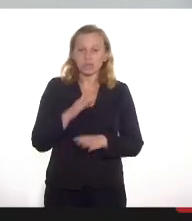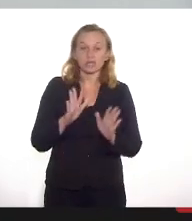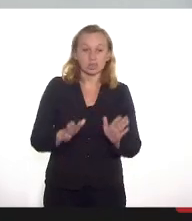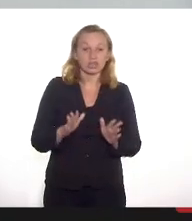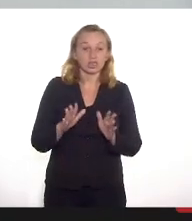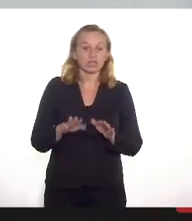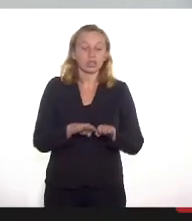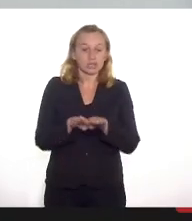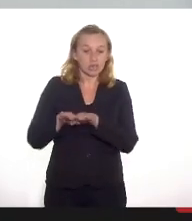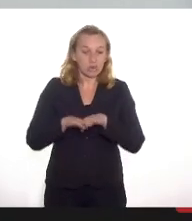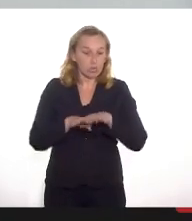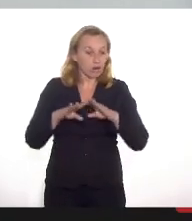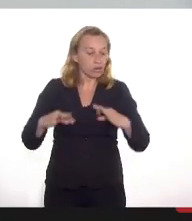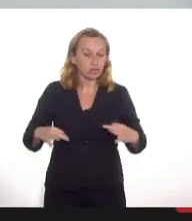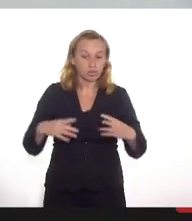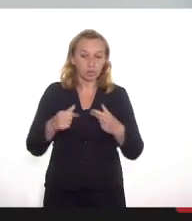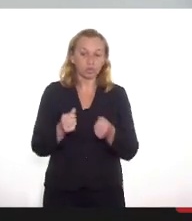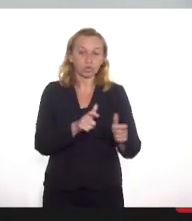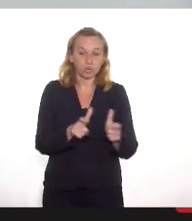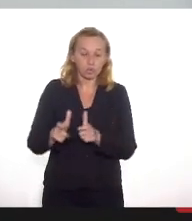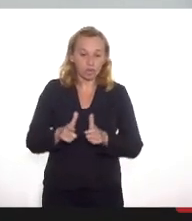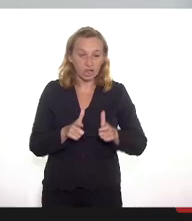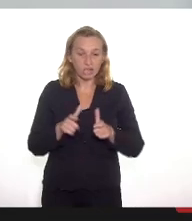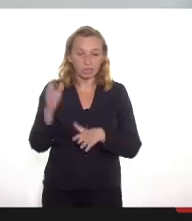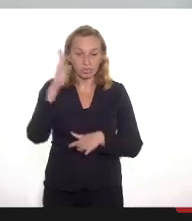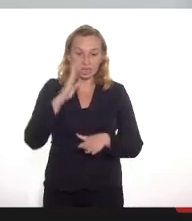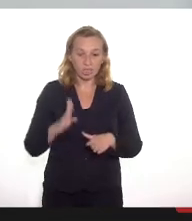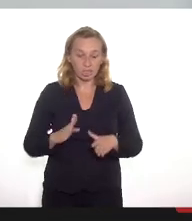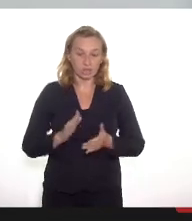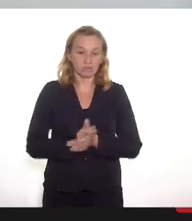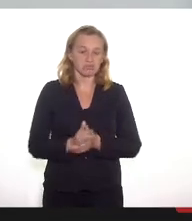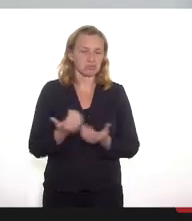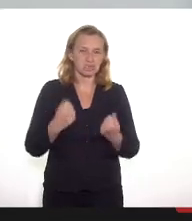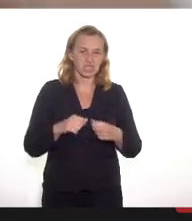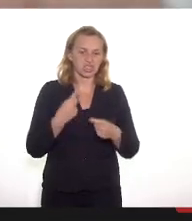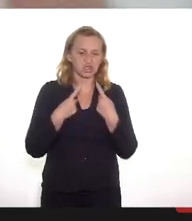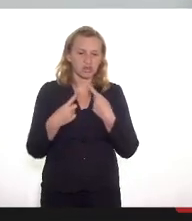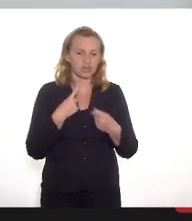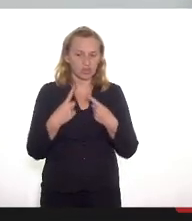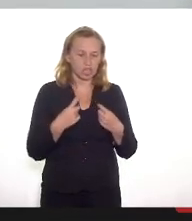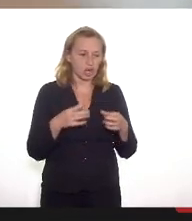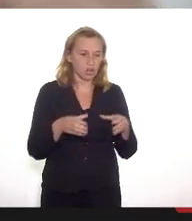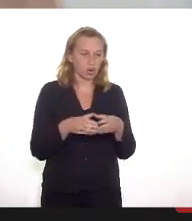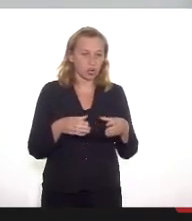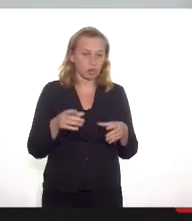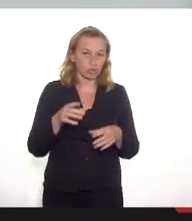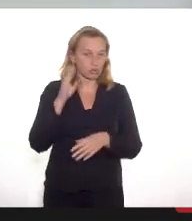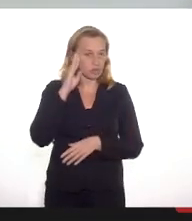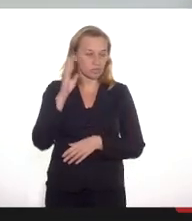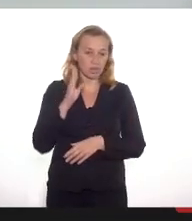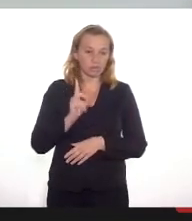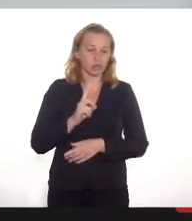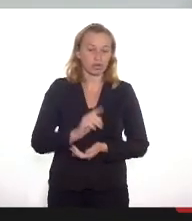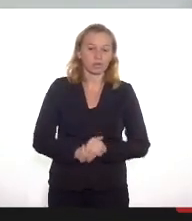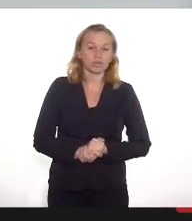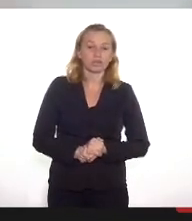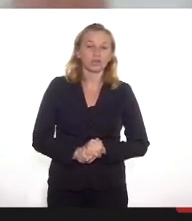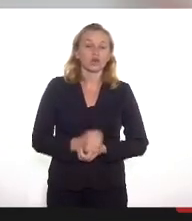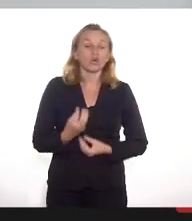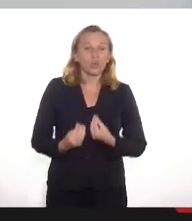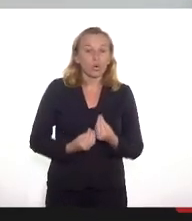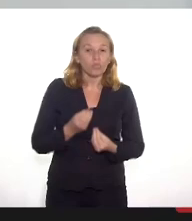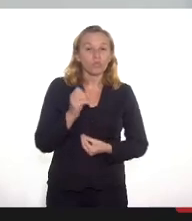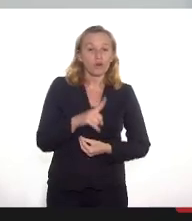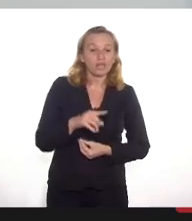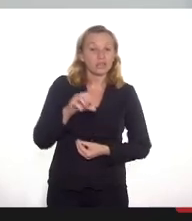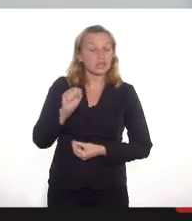programa tinha que ser igual no Brasil inteiro a gente não precisaria tá discutindo Quem são os grupos o programa definiu a vacinação vai ser assim como